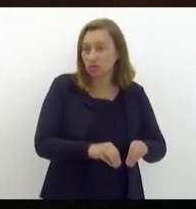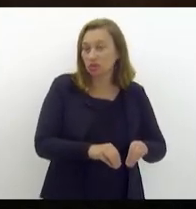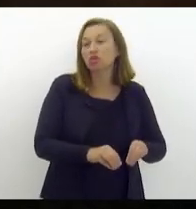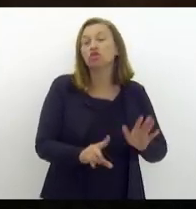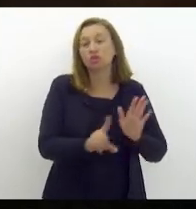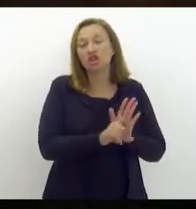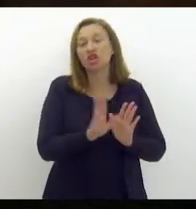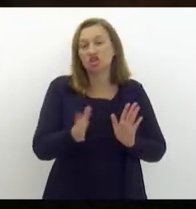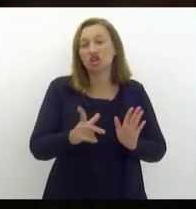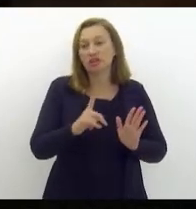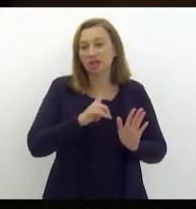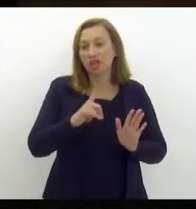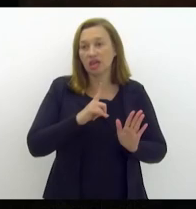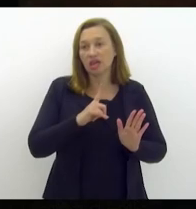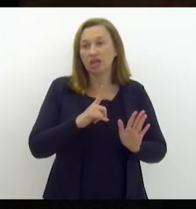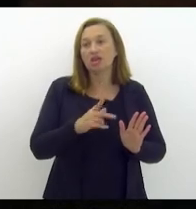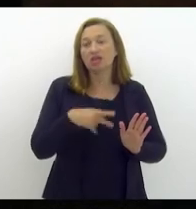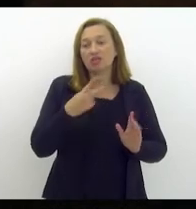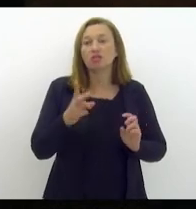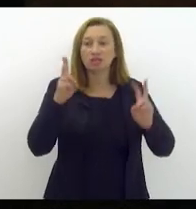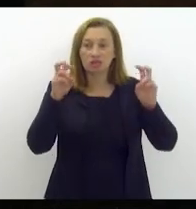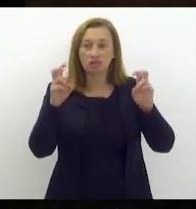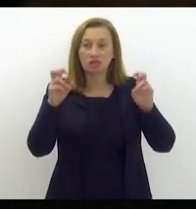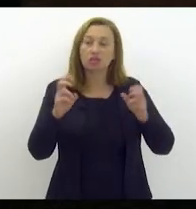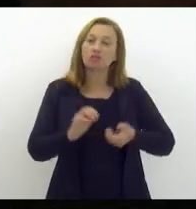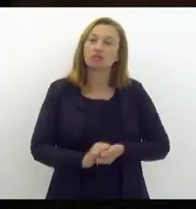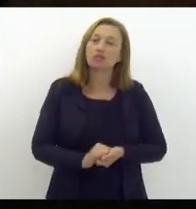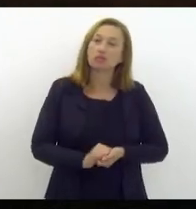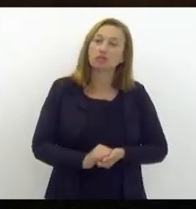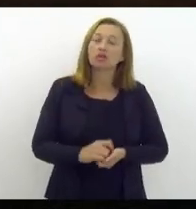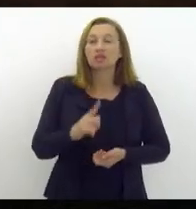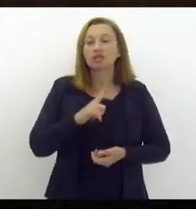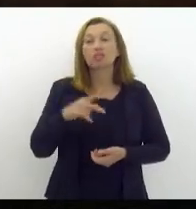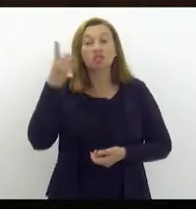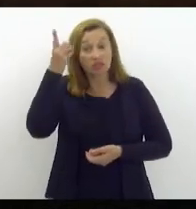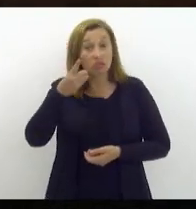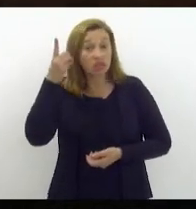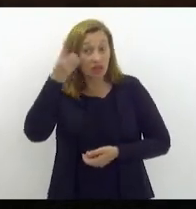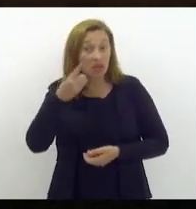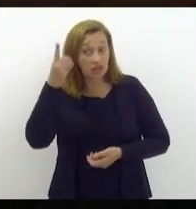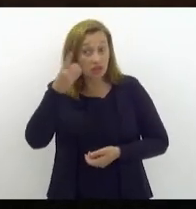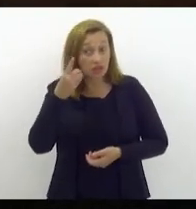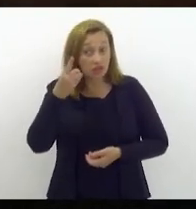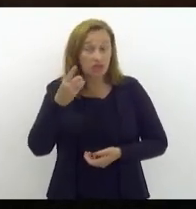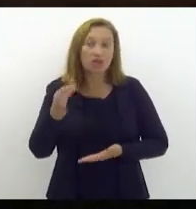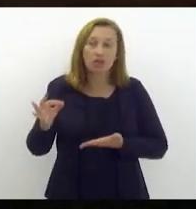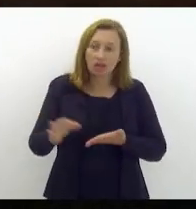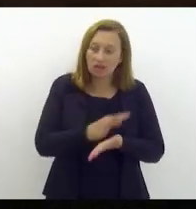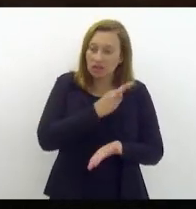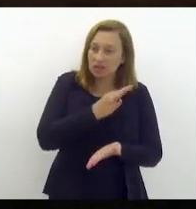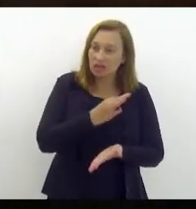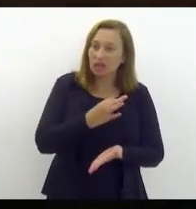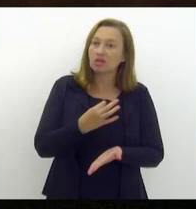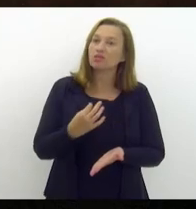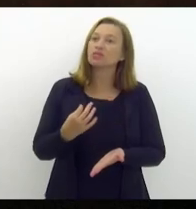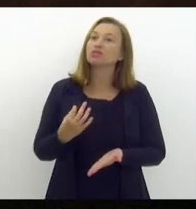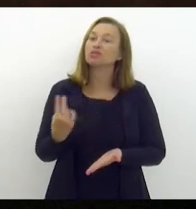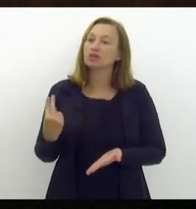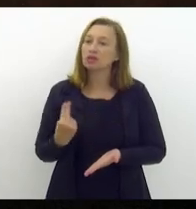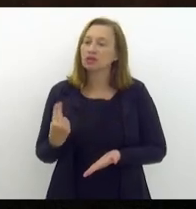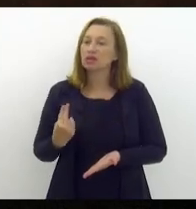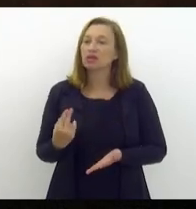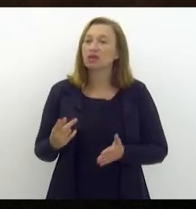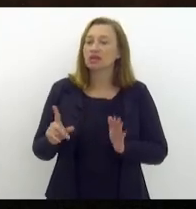que já existe, que tratou desse tema, inclusive aqui temos deputados e deputadas que assinaram em coautoria essa mesma lei.